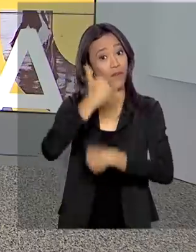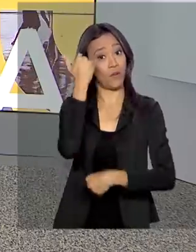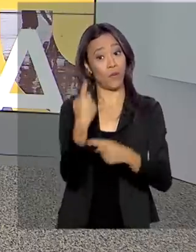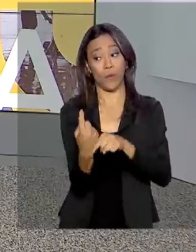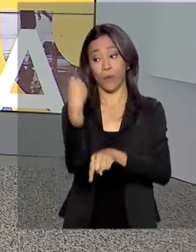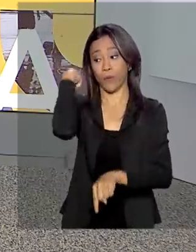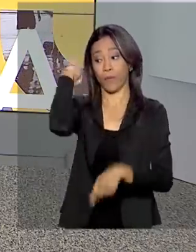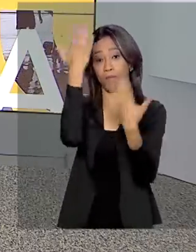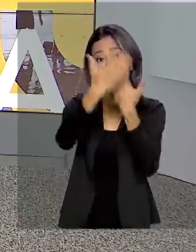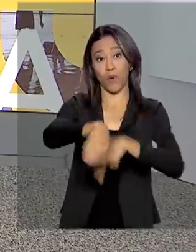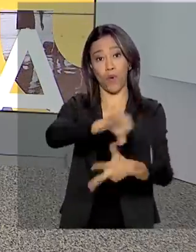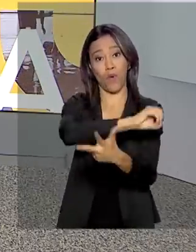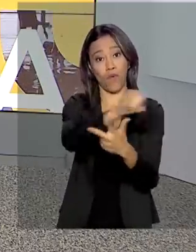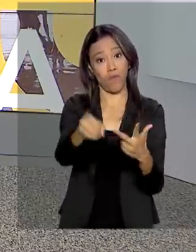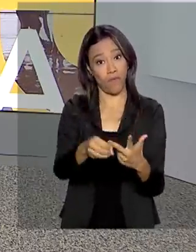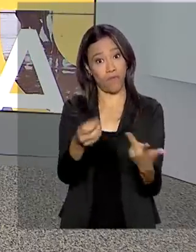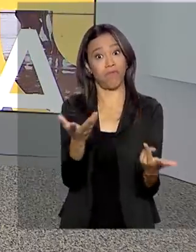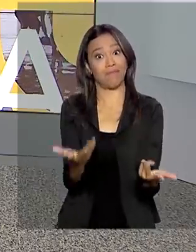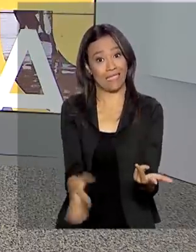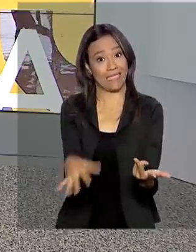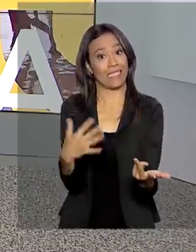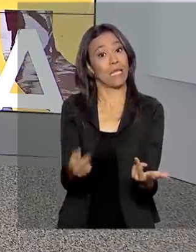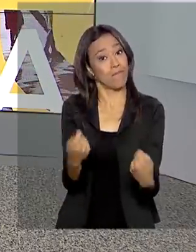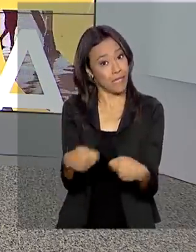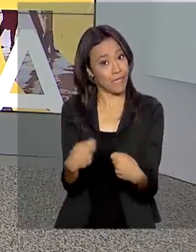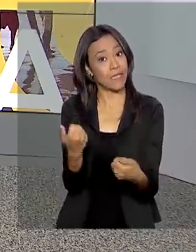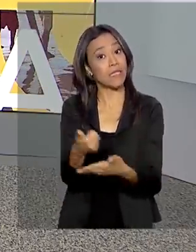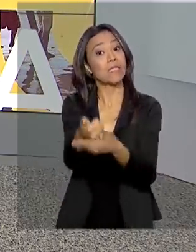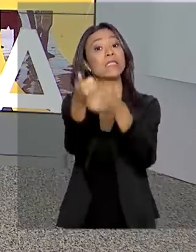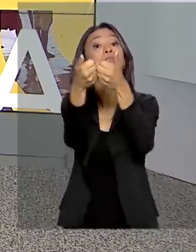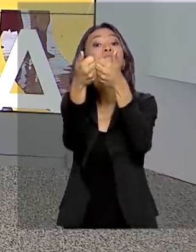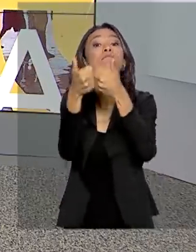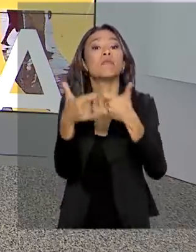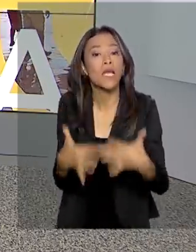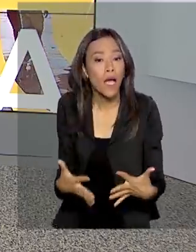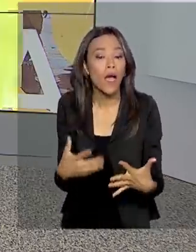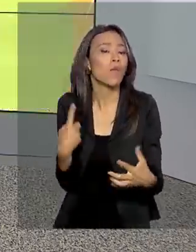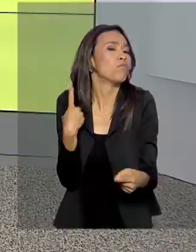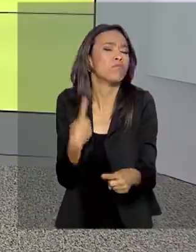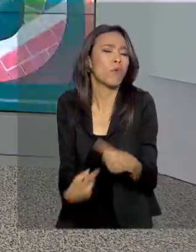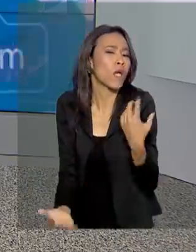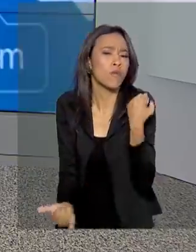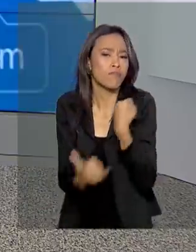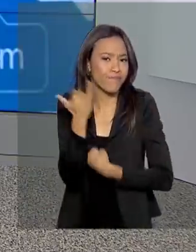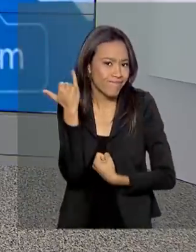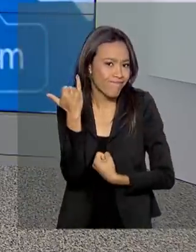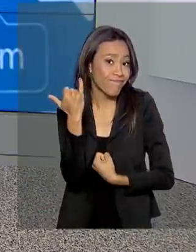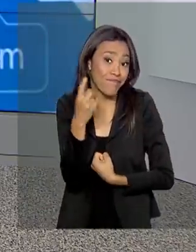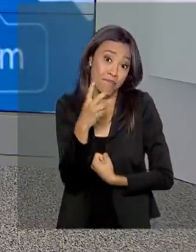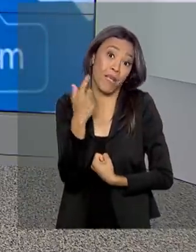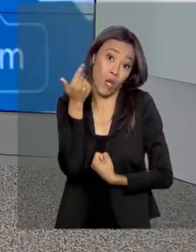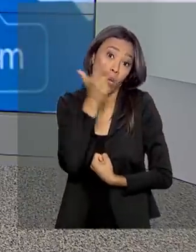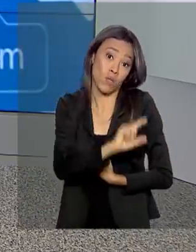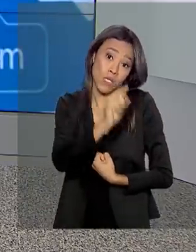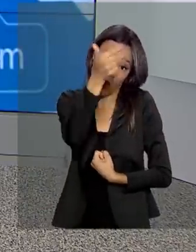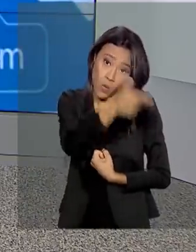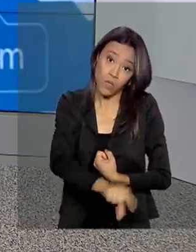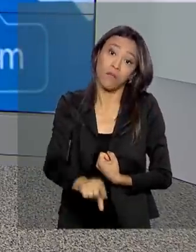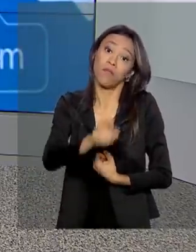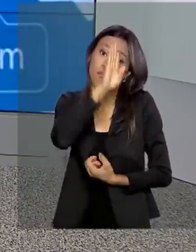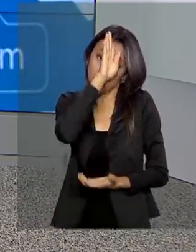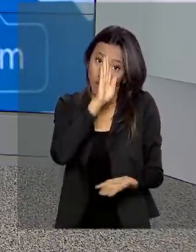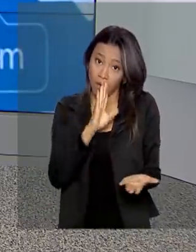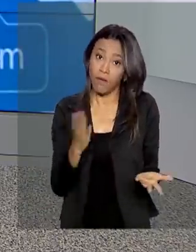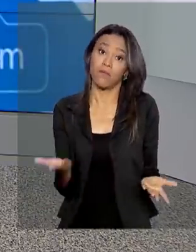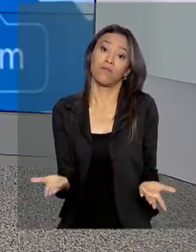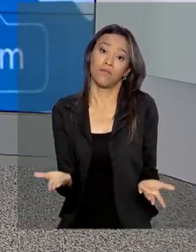que justificar a ausência se quiser ter direito a taxa gratuita novamente a repórter vanessa alerta explica pra gente